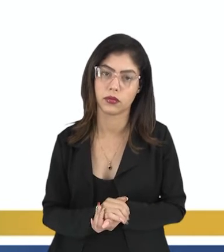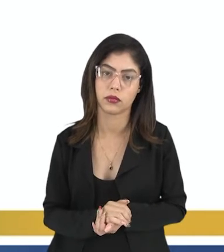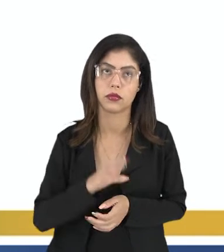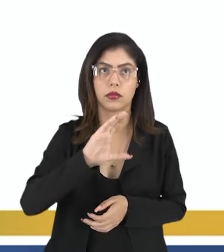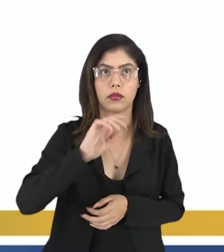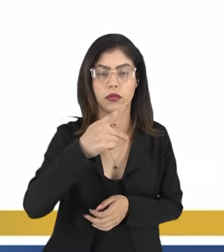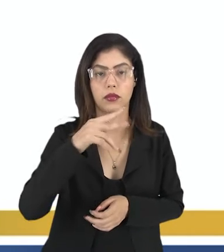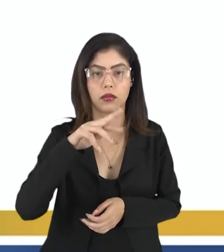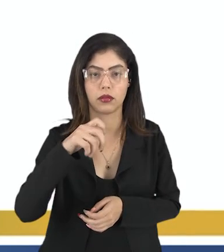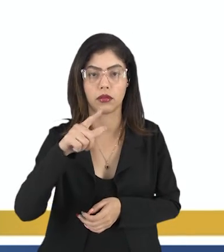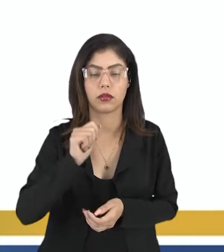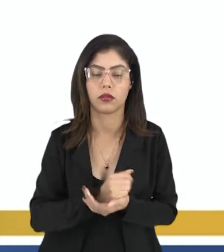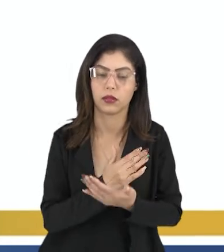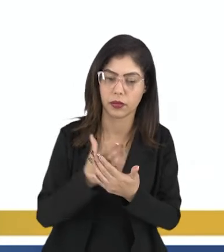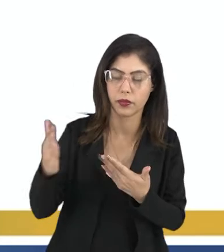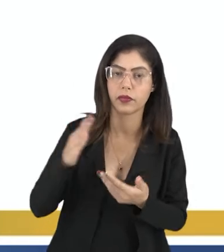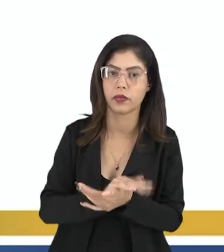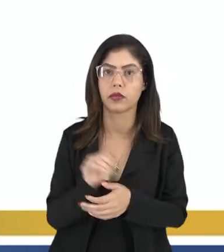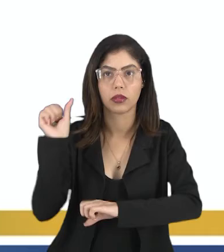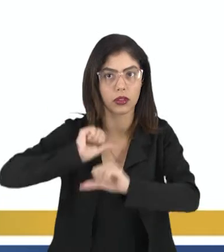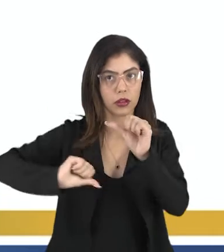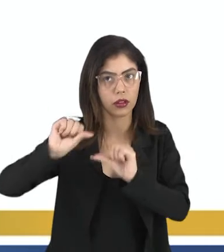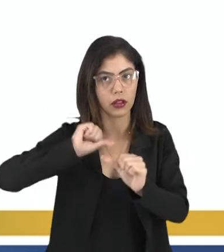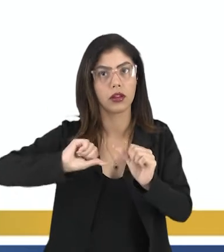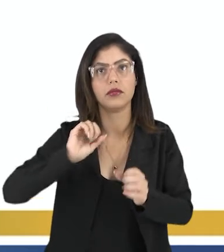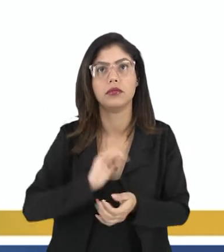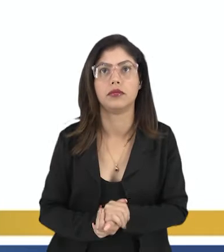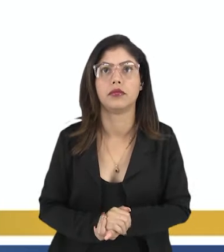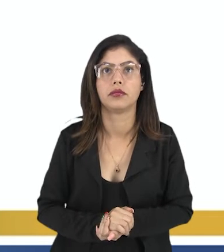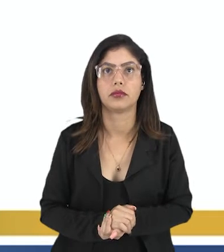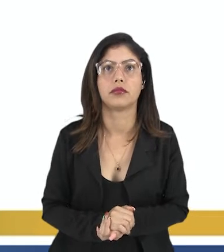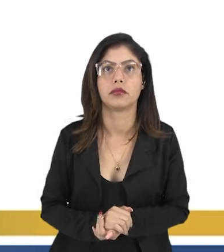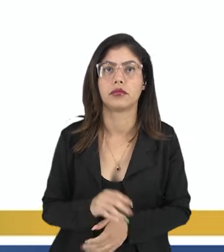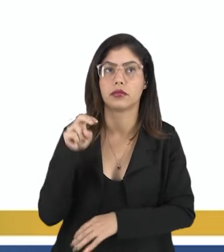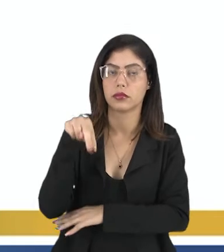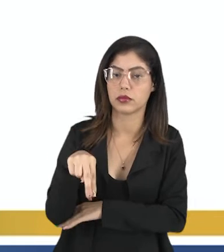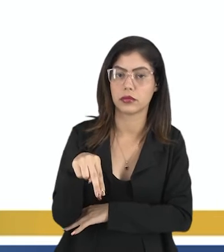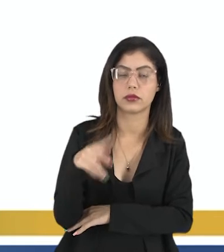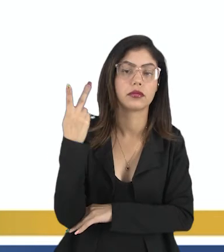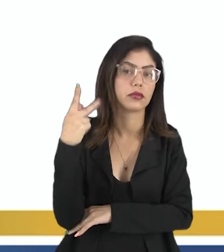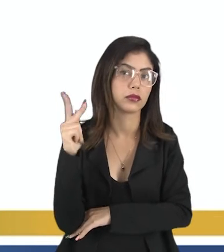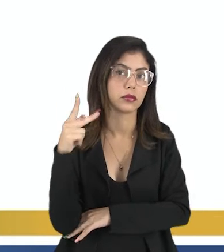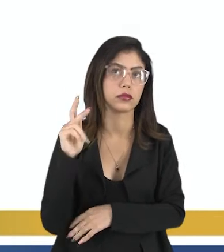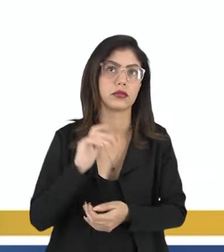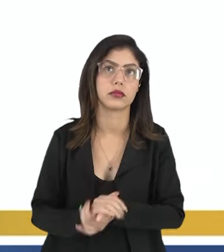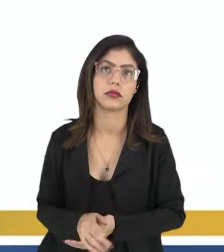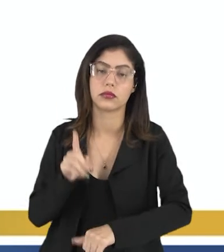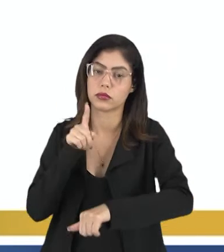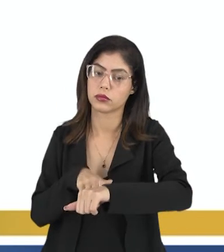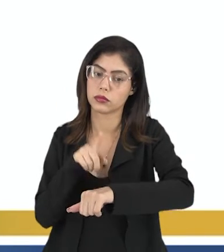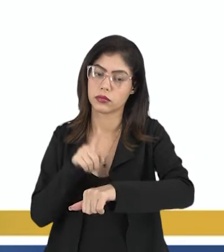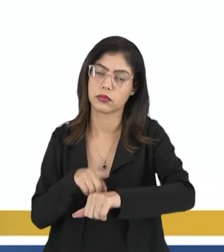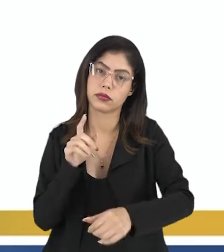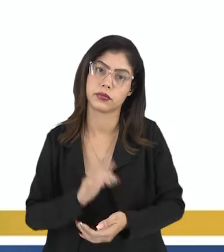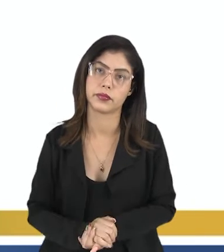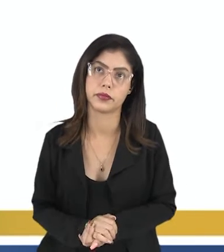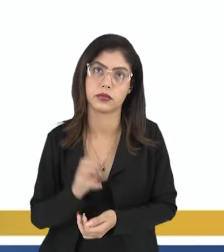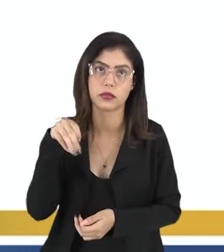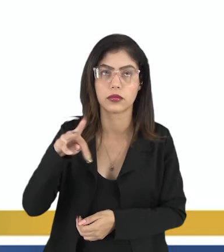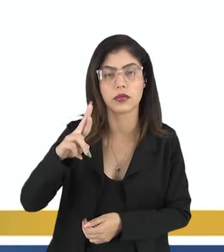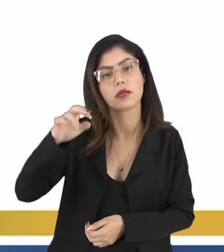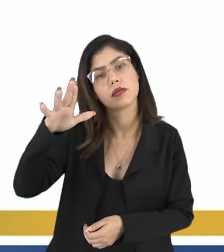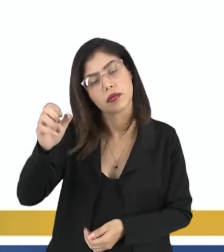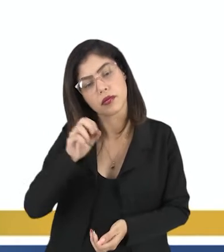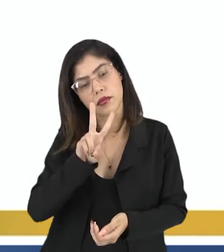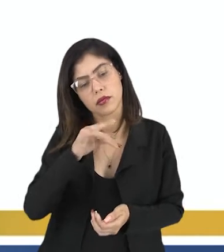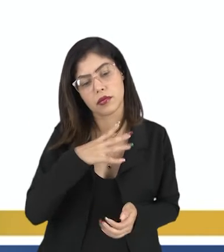capital inicial, e aí vamos transformar esses N período em tempo, em um montante que